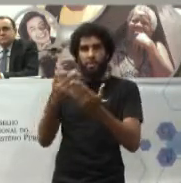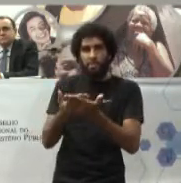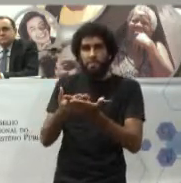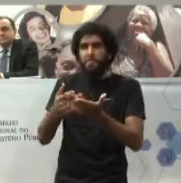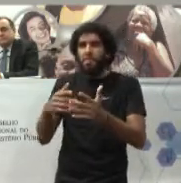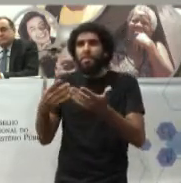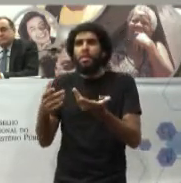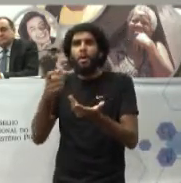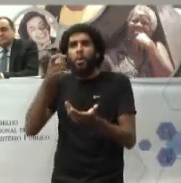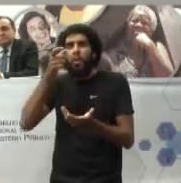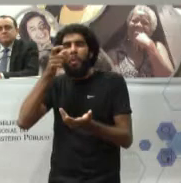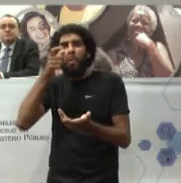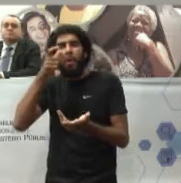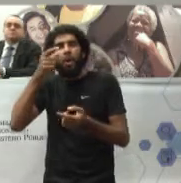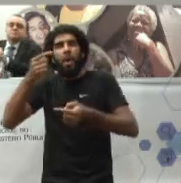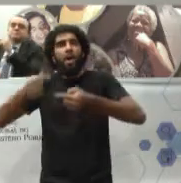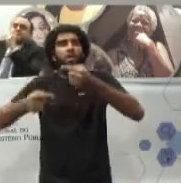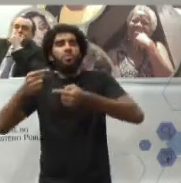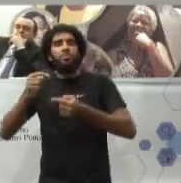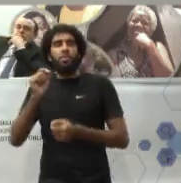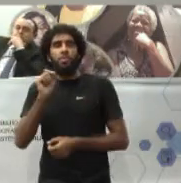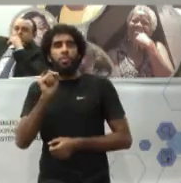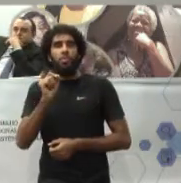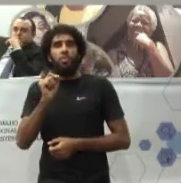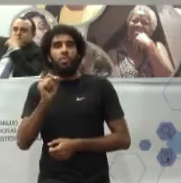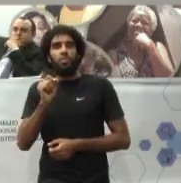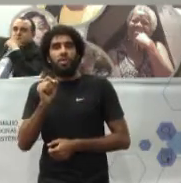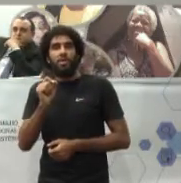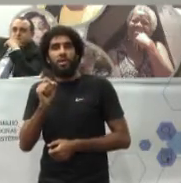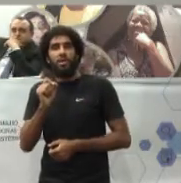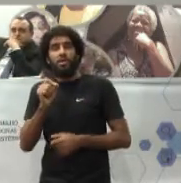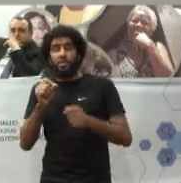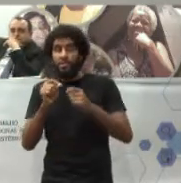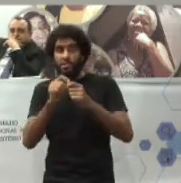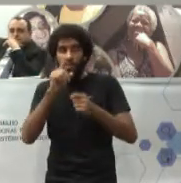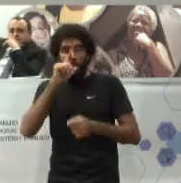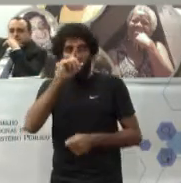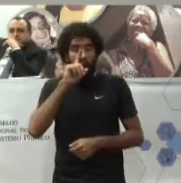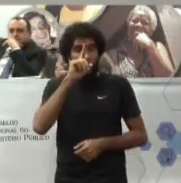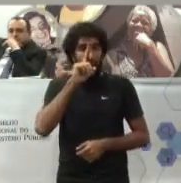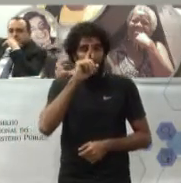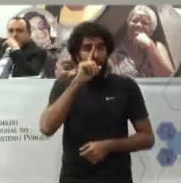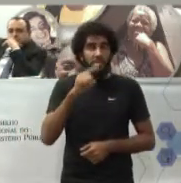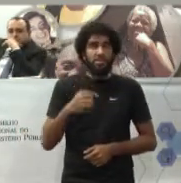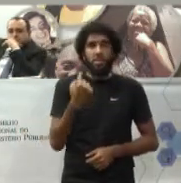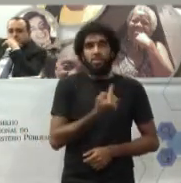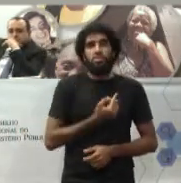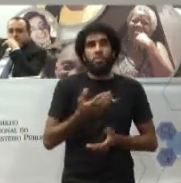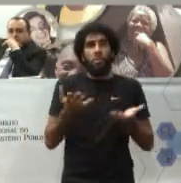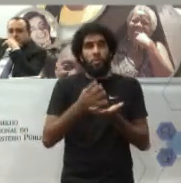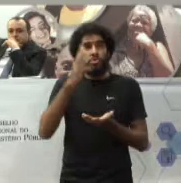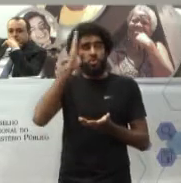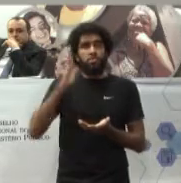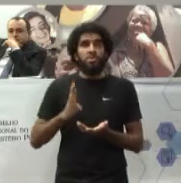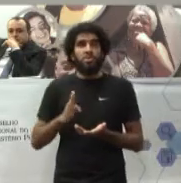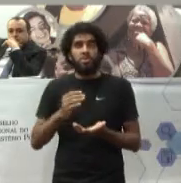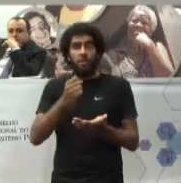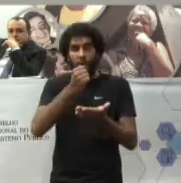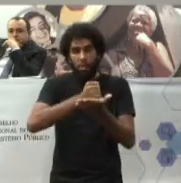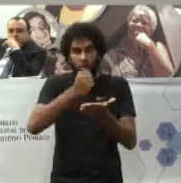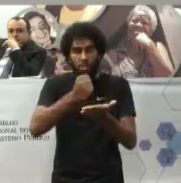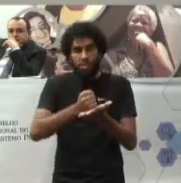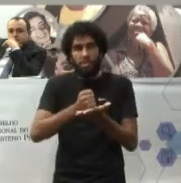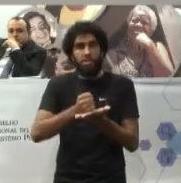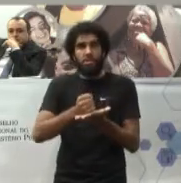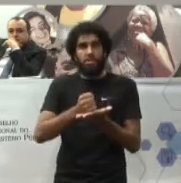disputa colocam sob ameaça e nós estamos vivendo isso hoje no brasil esta contratação que